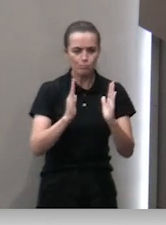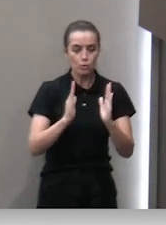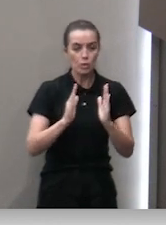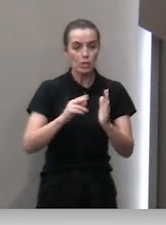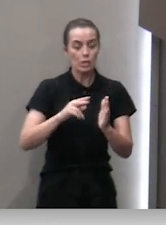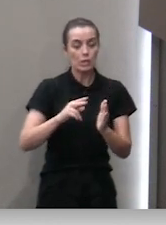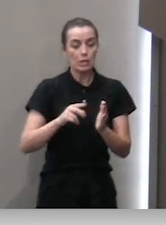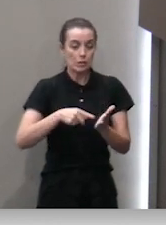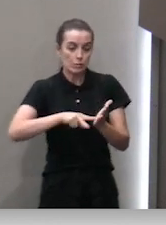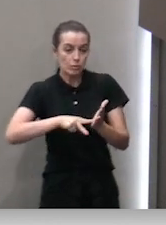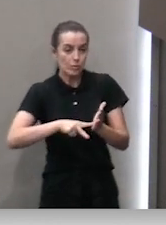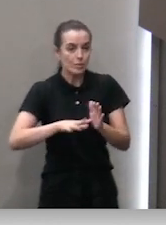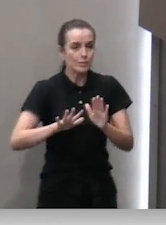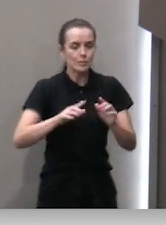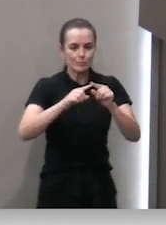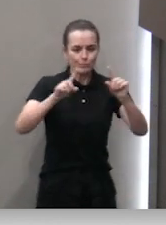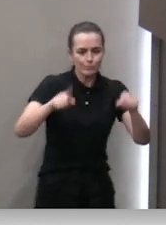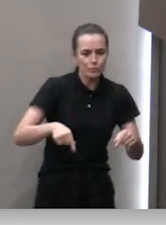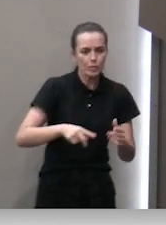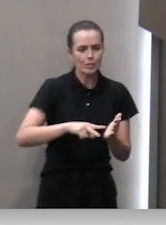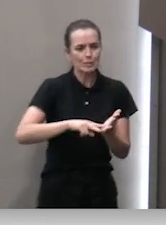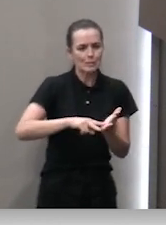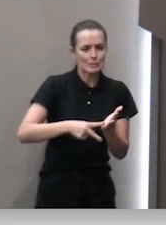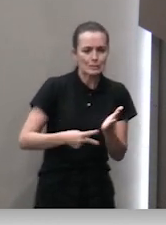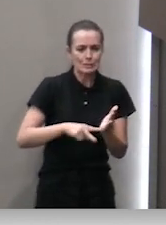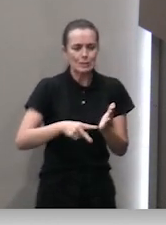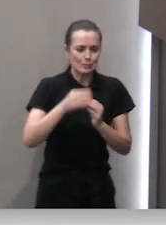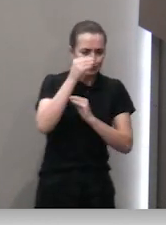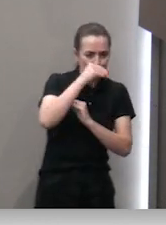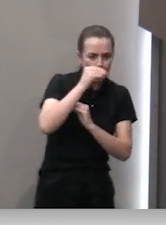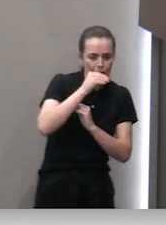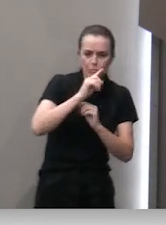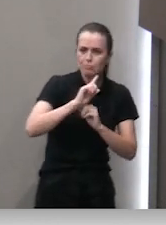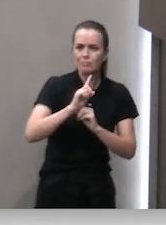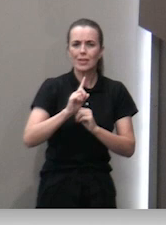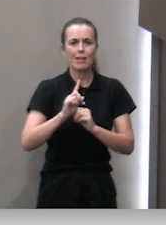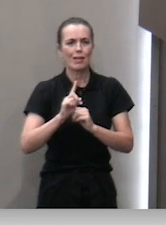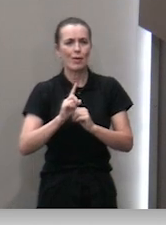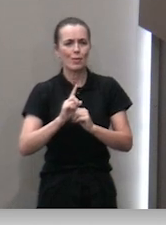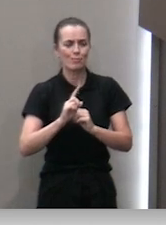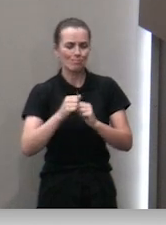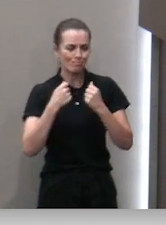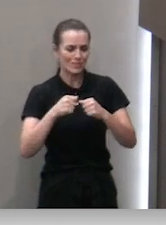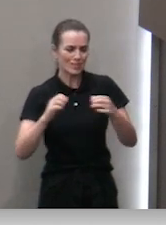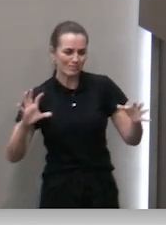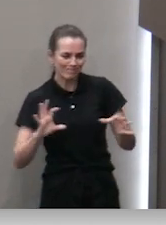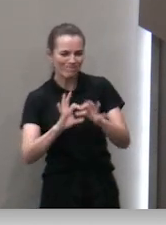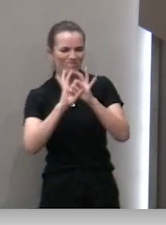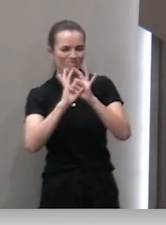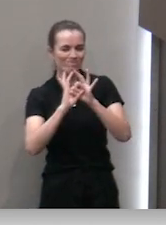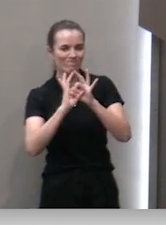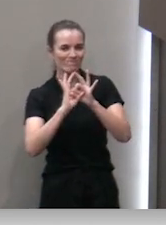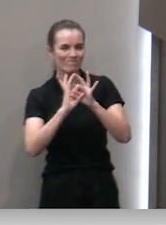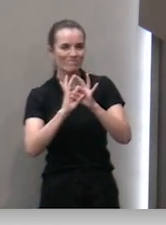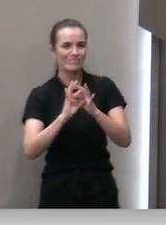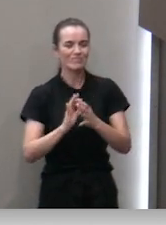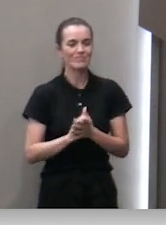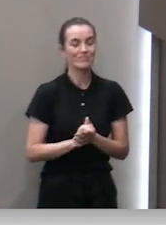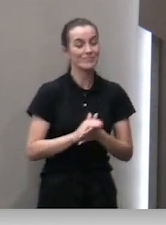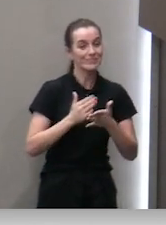o servidor estiver desunido, mais facilmente ele será vencido. Assim, é